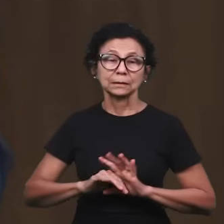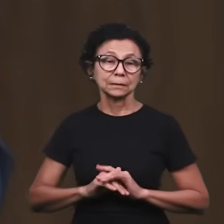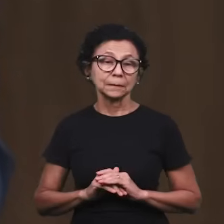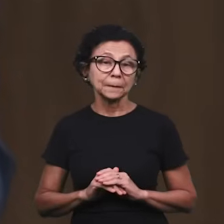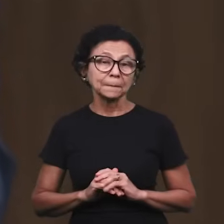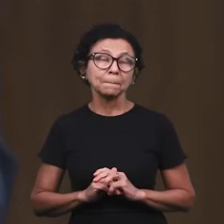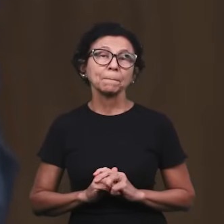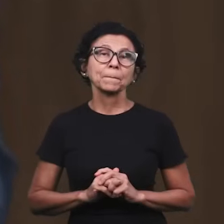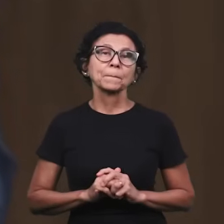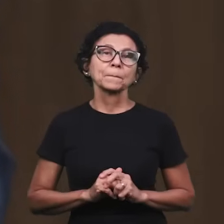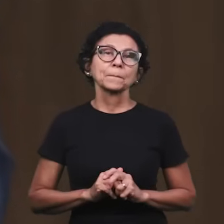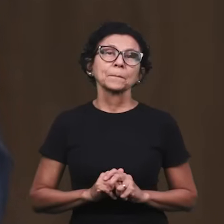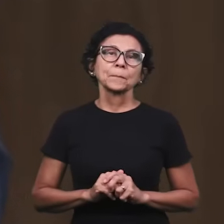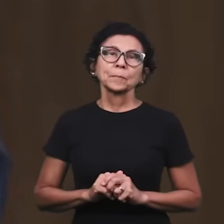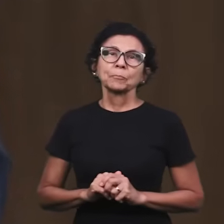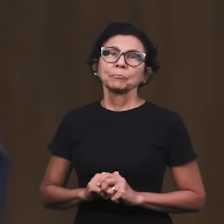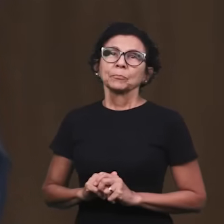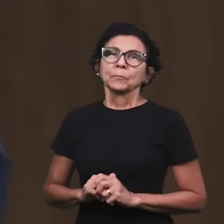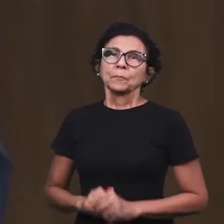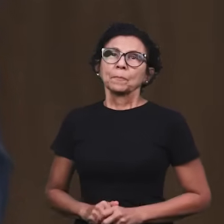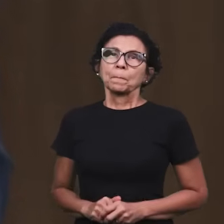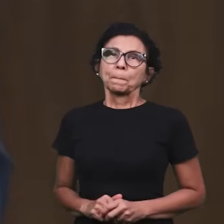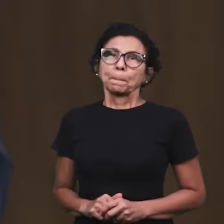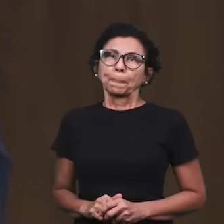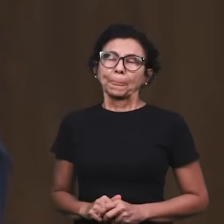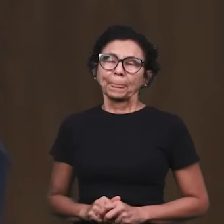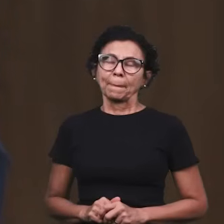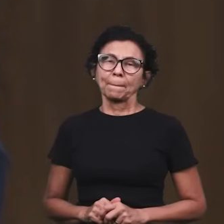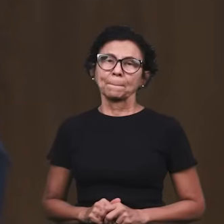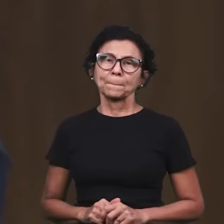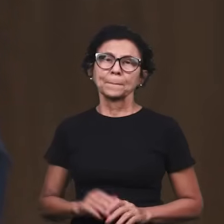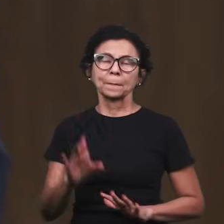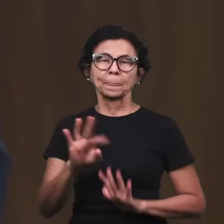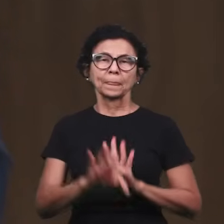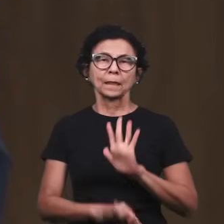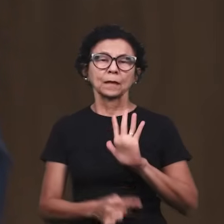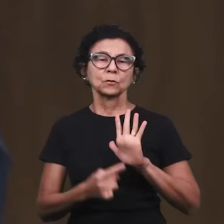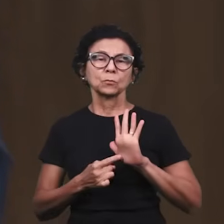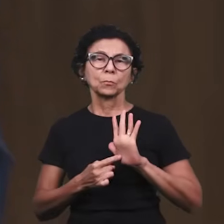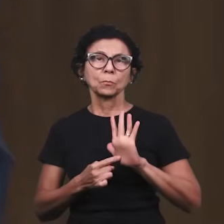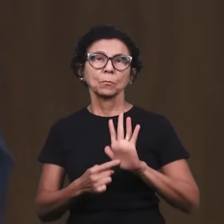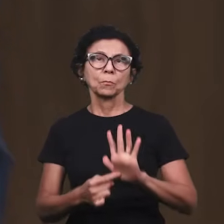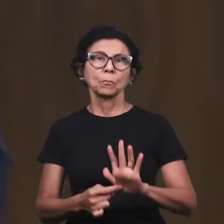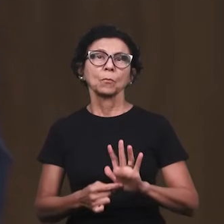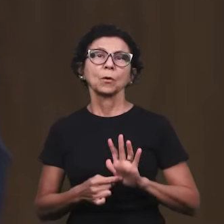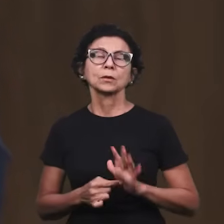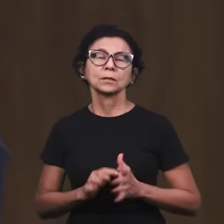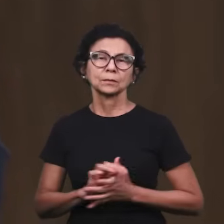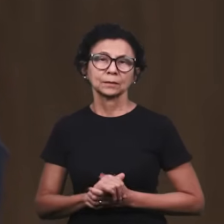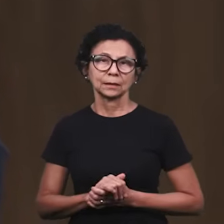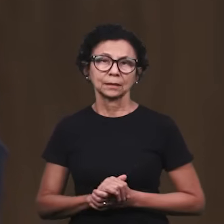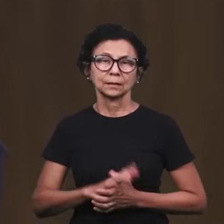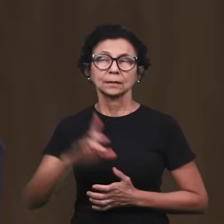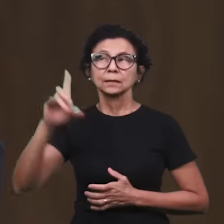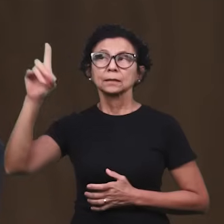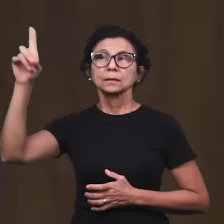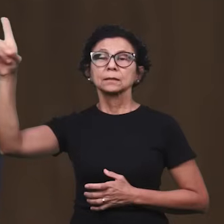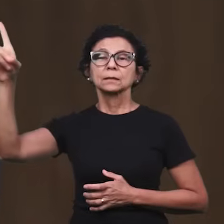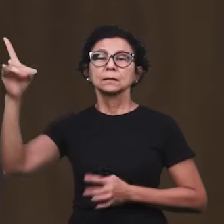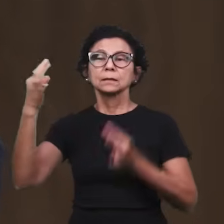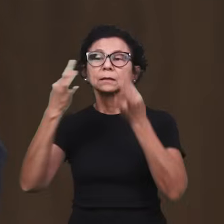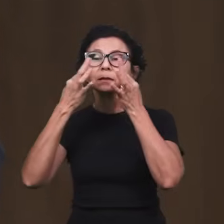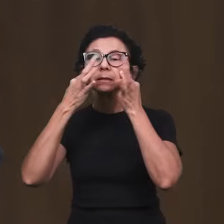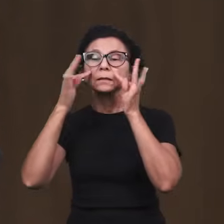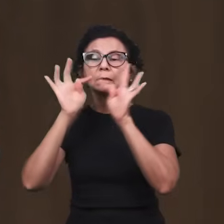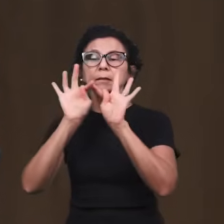o casamento. Aí o Senhor vem nesse texto, ele se mostra em uma outra figura. Exatamente. Ele é a testemunha.